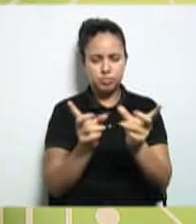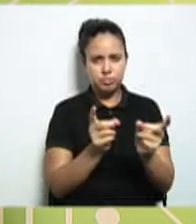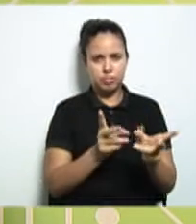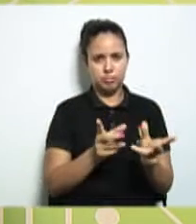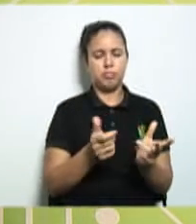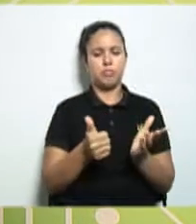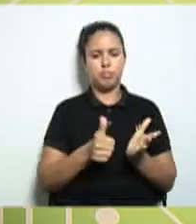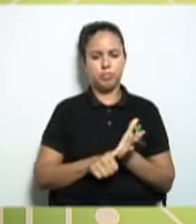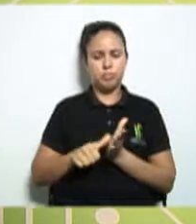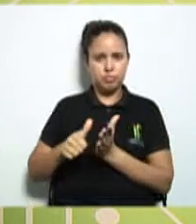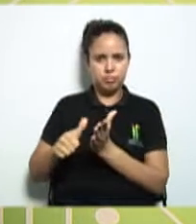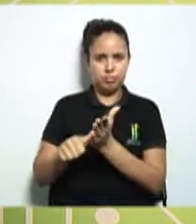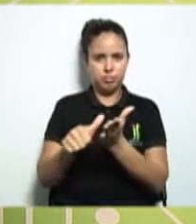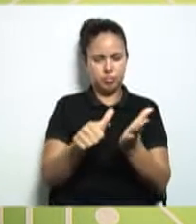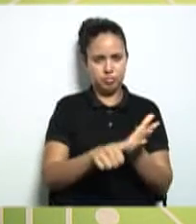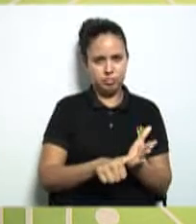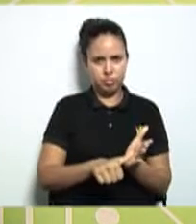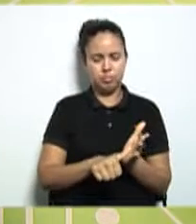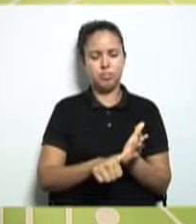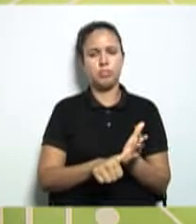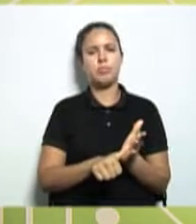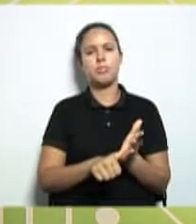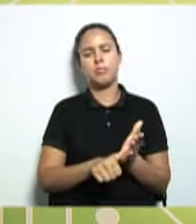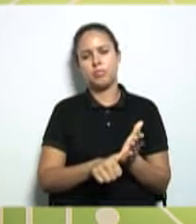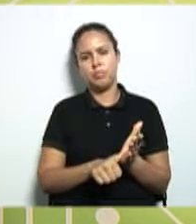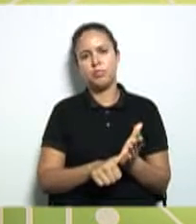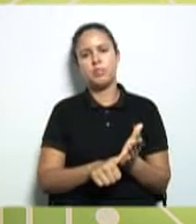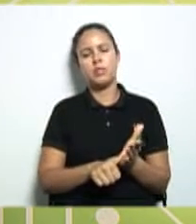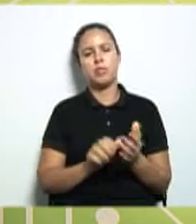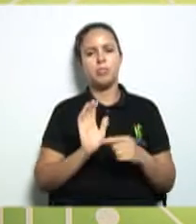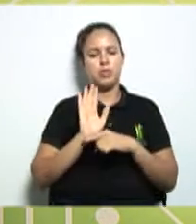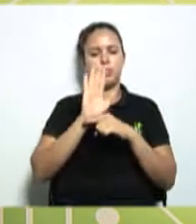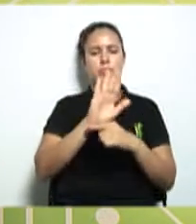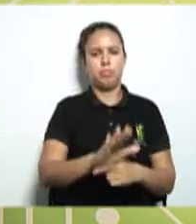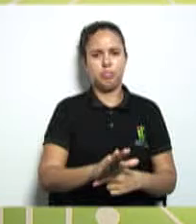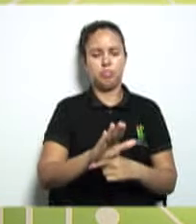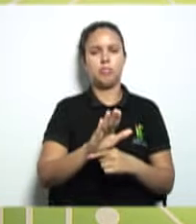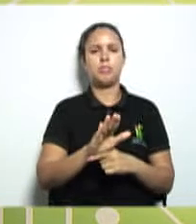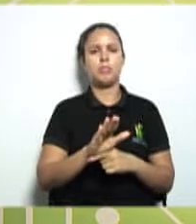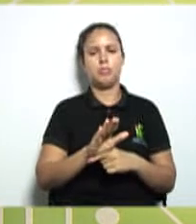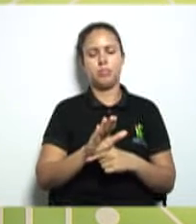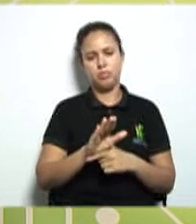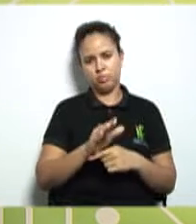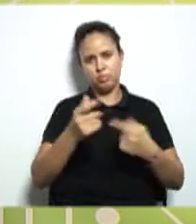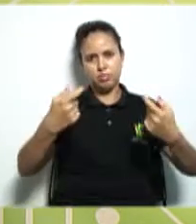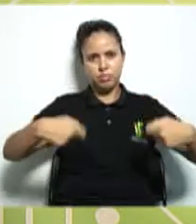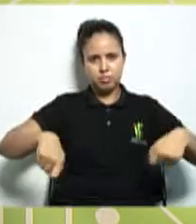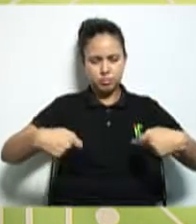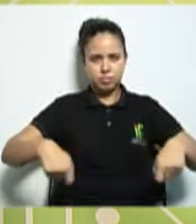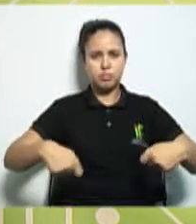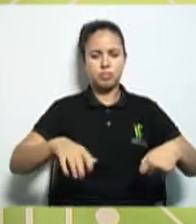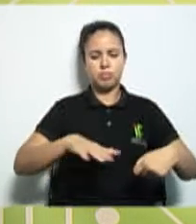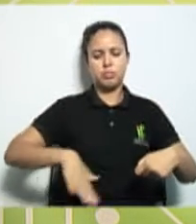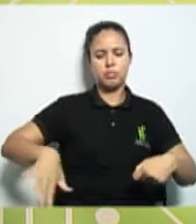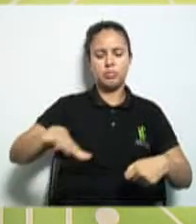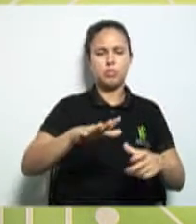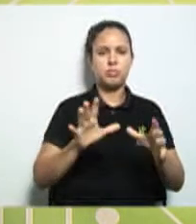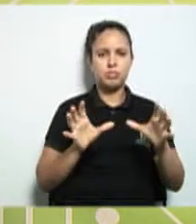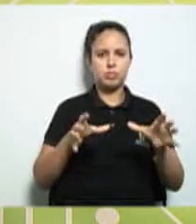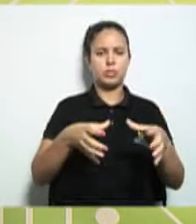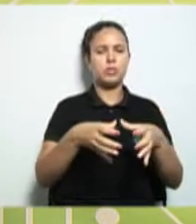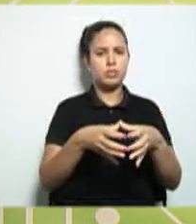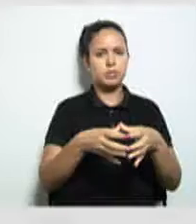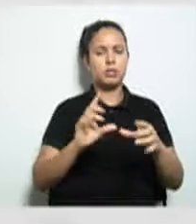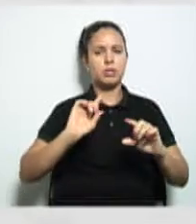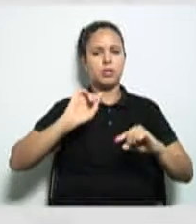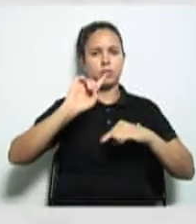valores mais acessíveis, certo? De uma forma para atender essas necessidades desse grupo. E, posteriormente,